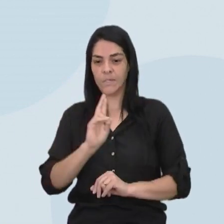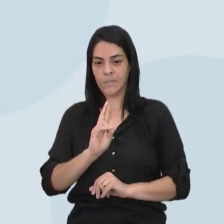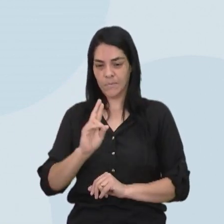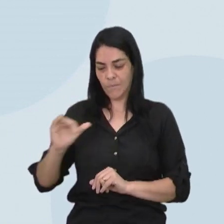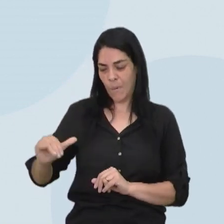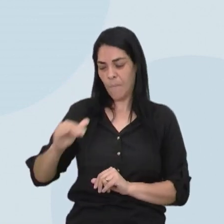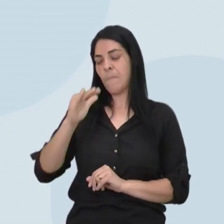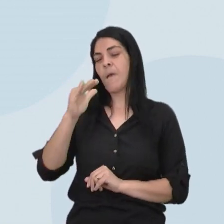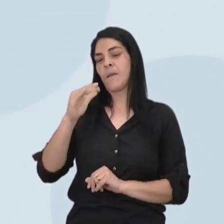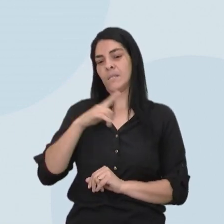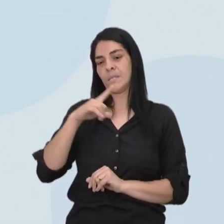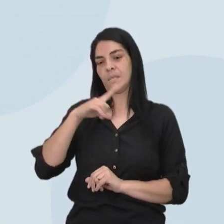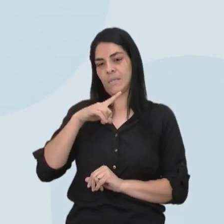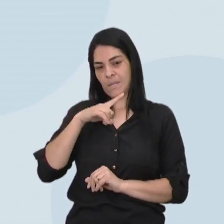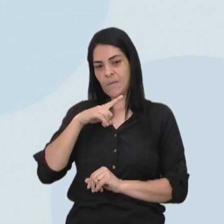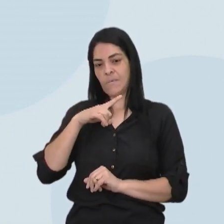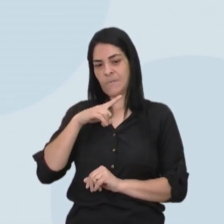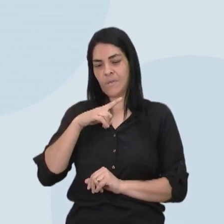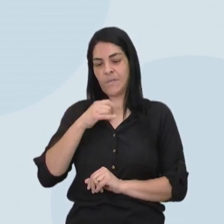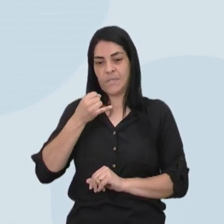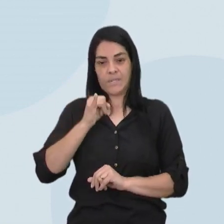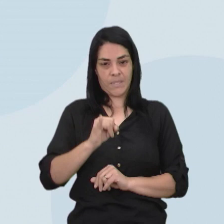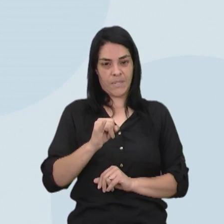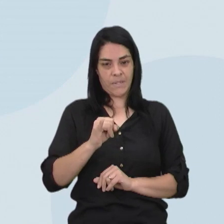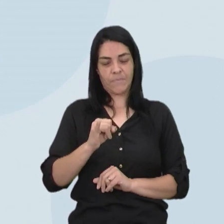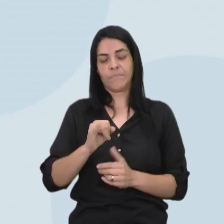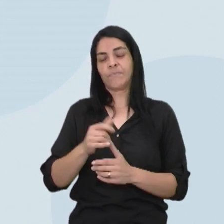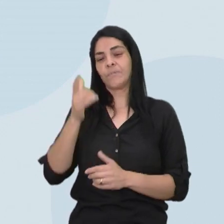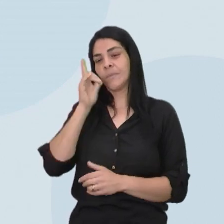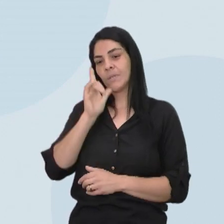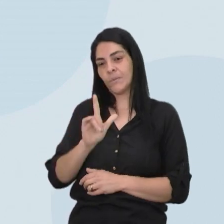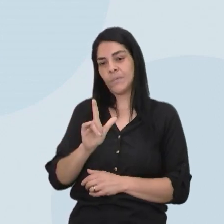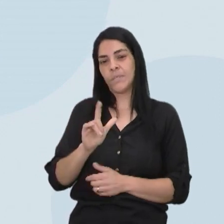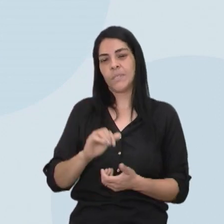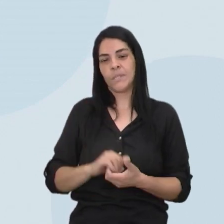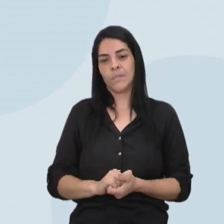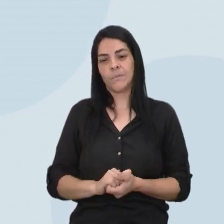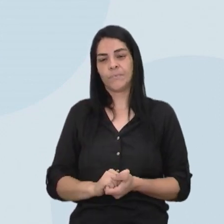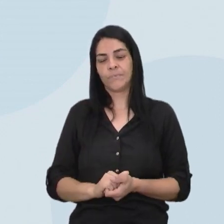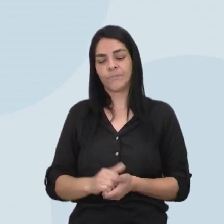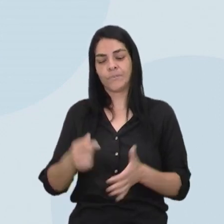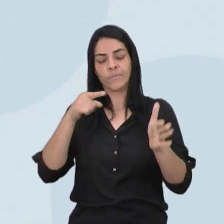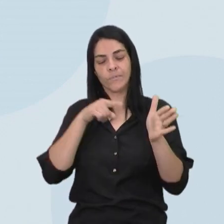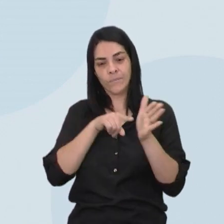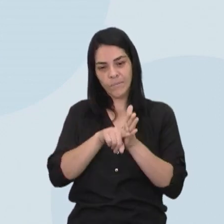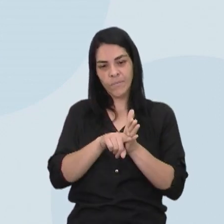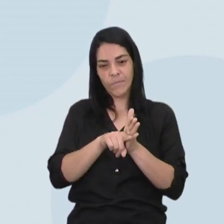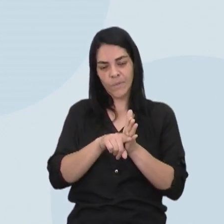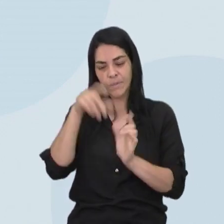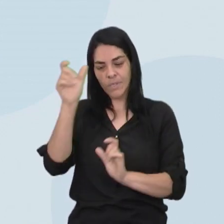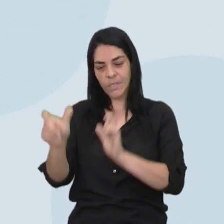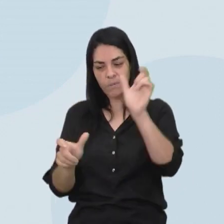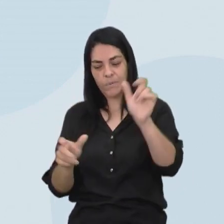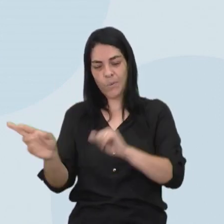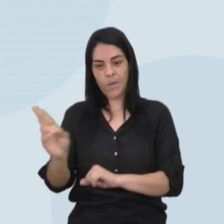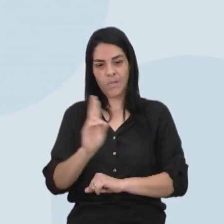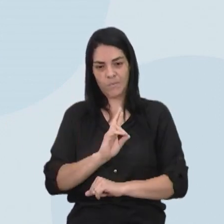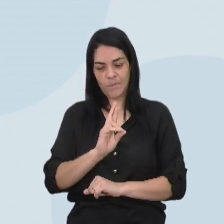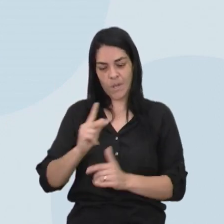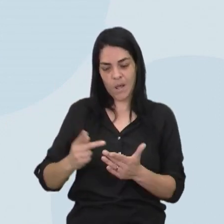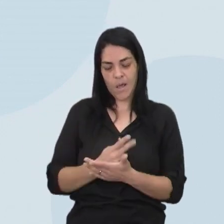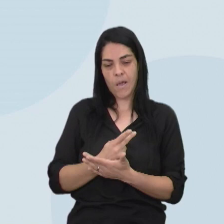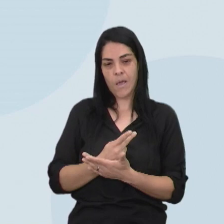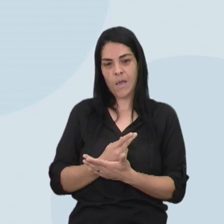desse quiz. Bom, se esse quiz deu algumas perguntas que algumas pessoas responderam